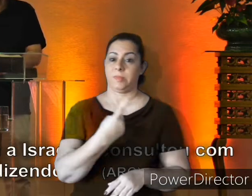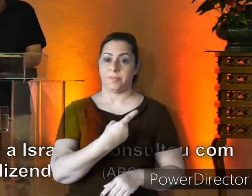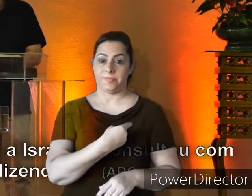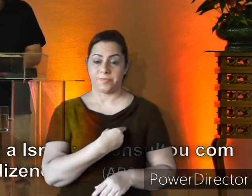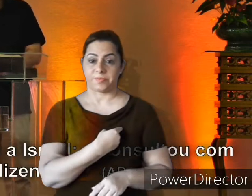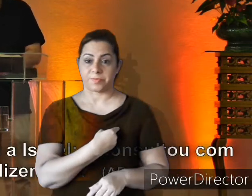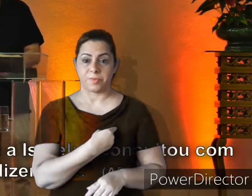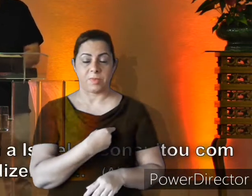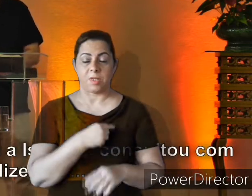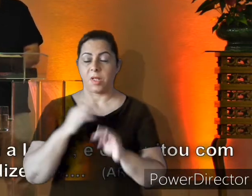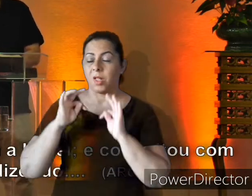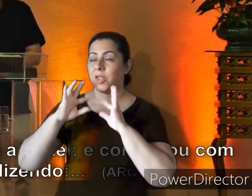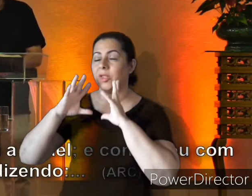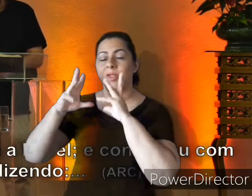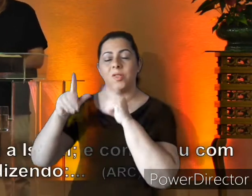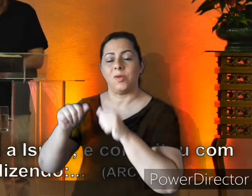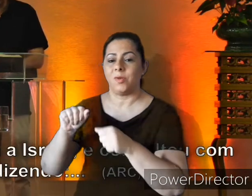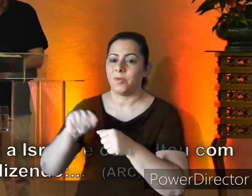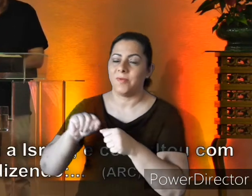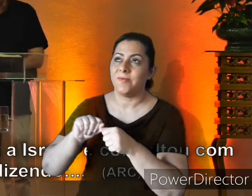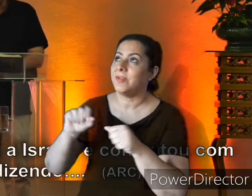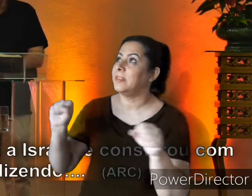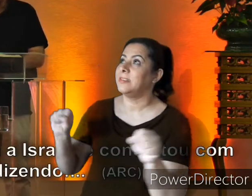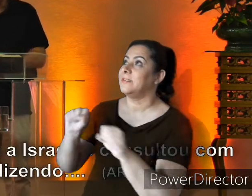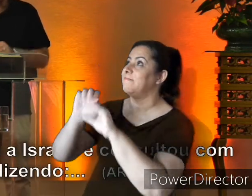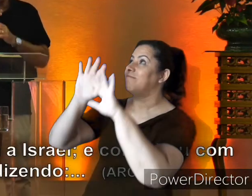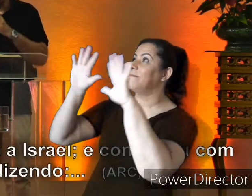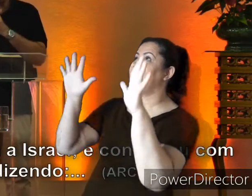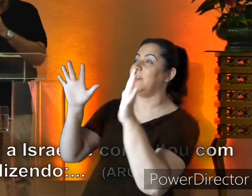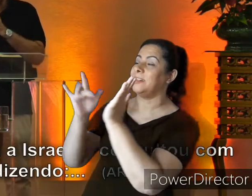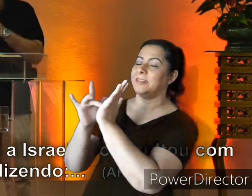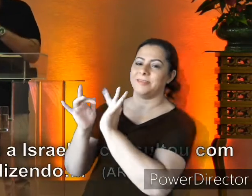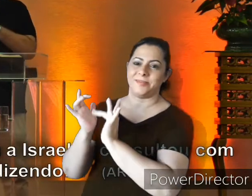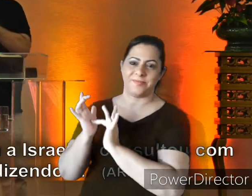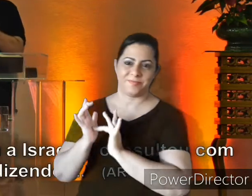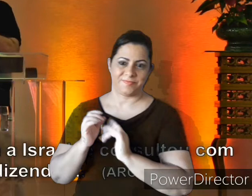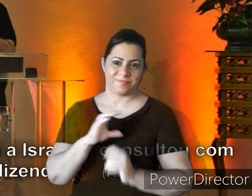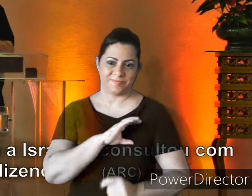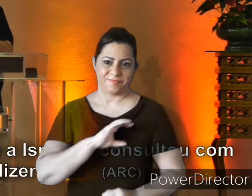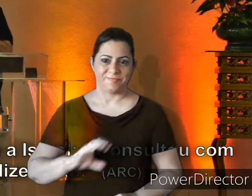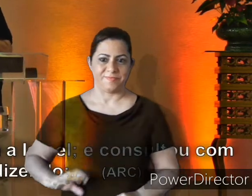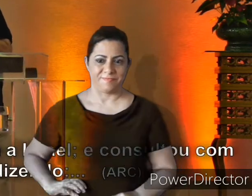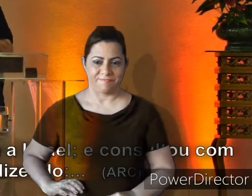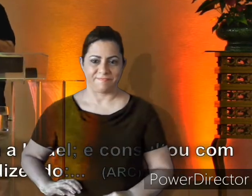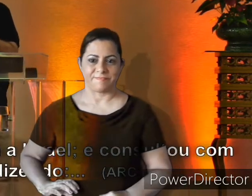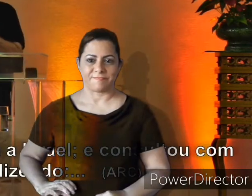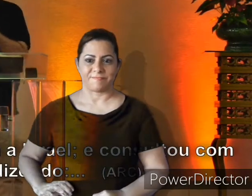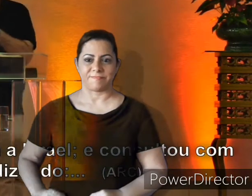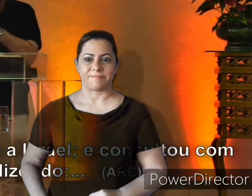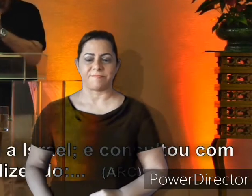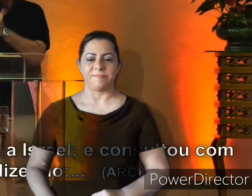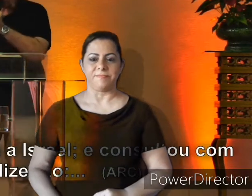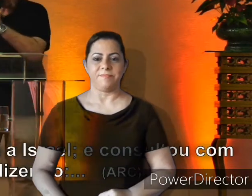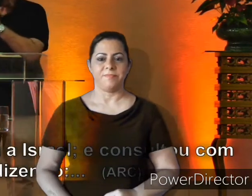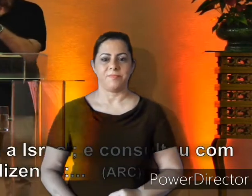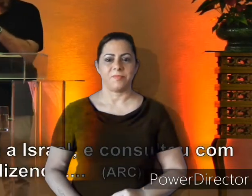seu reino, para a honra e glória do Senhor Jesus Cristo. Nós vamos ler então 2 Reis capítulo